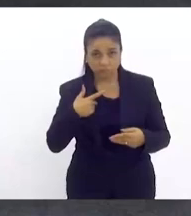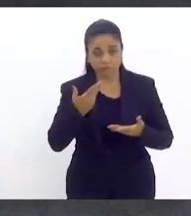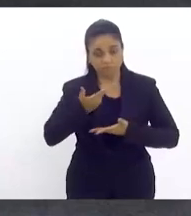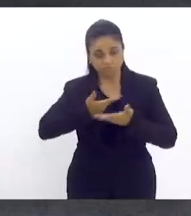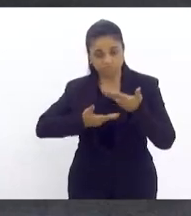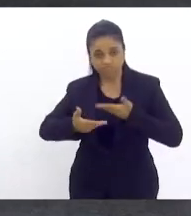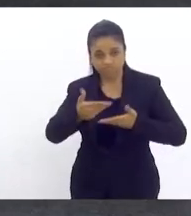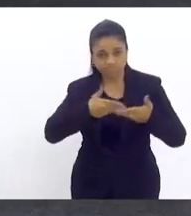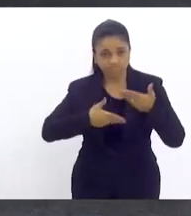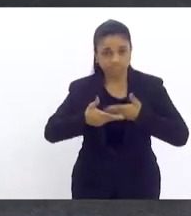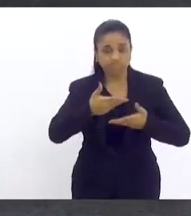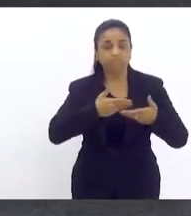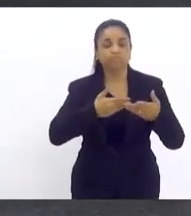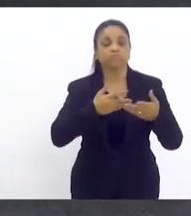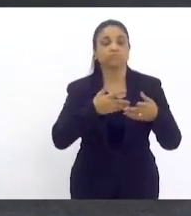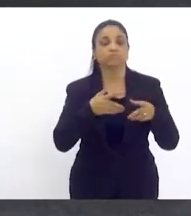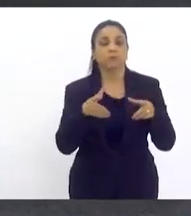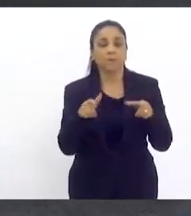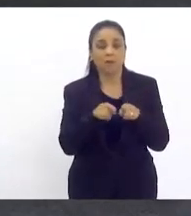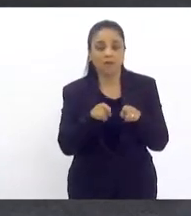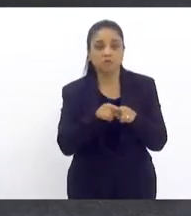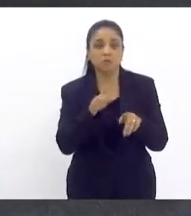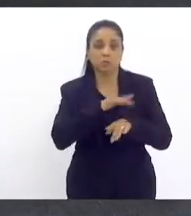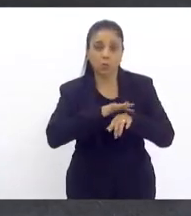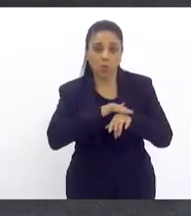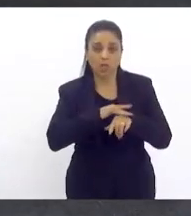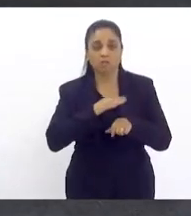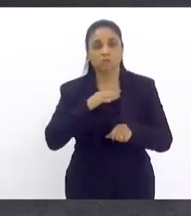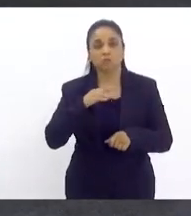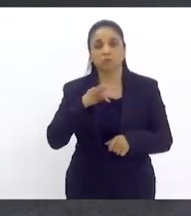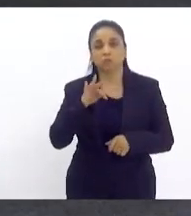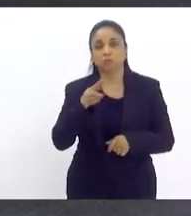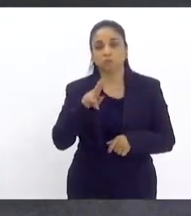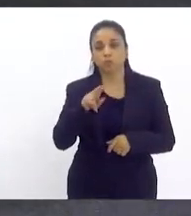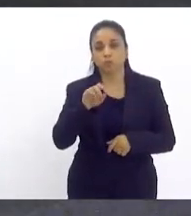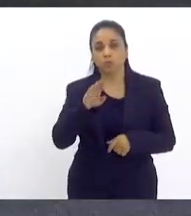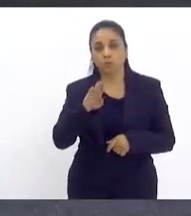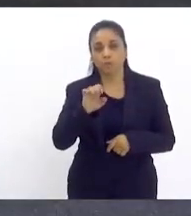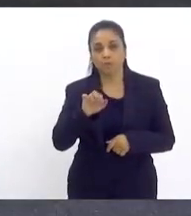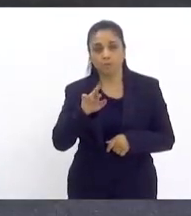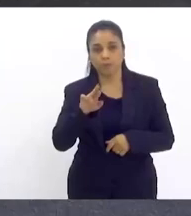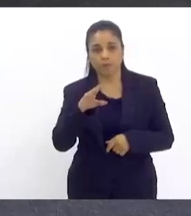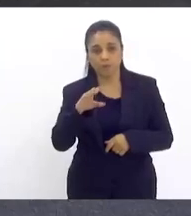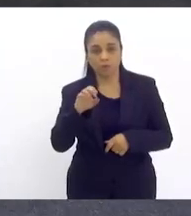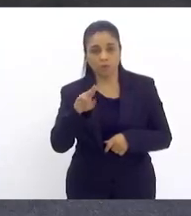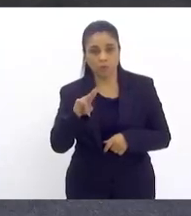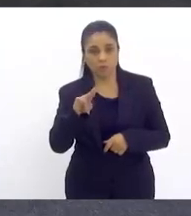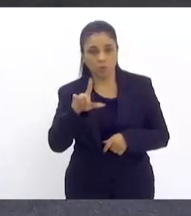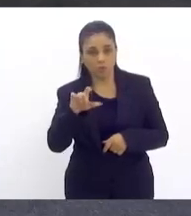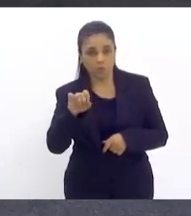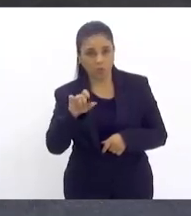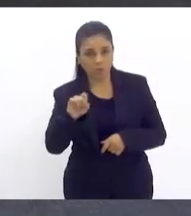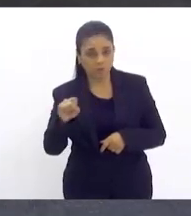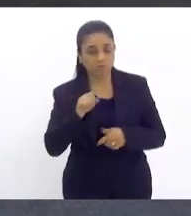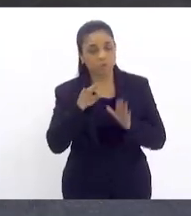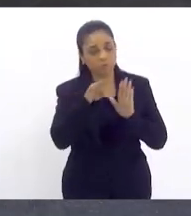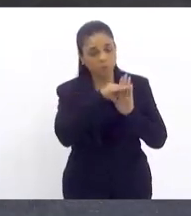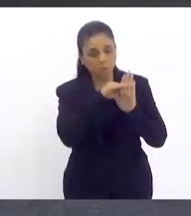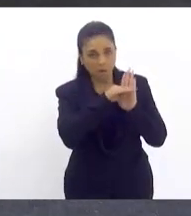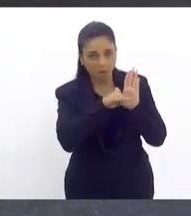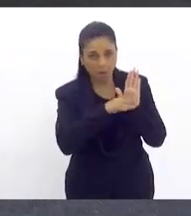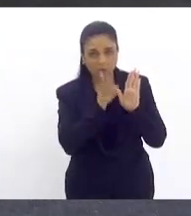sobre a tuberculose então a gente vê aqui a diferenciação que a gente possa colocar em Pauta e